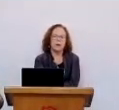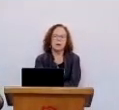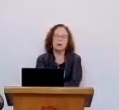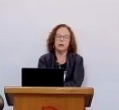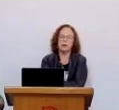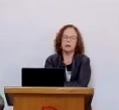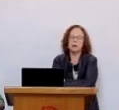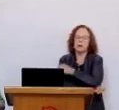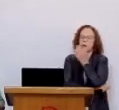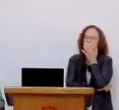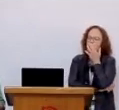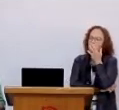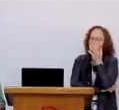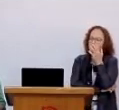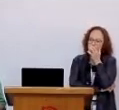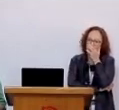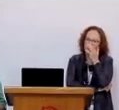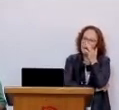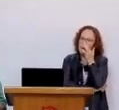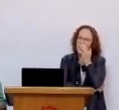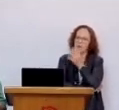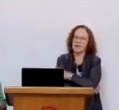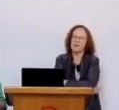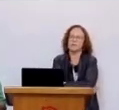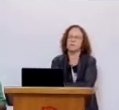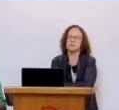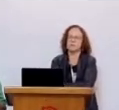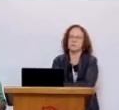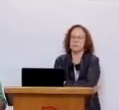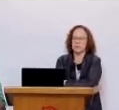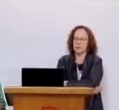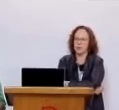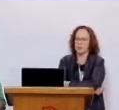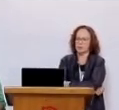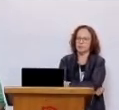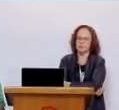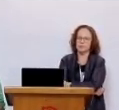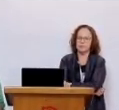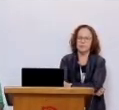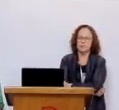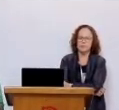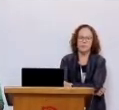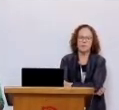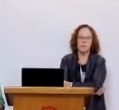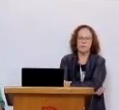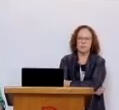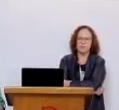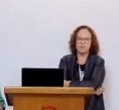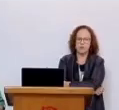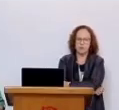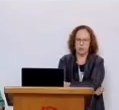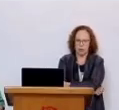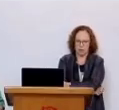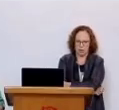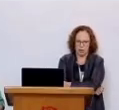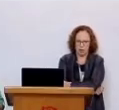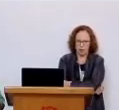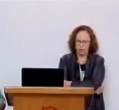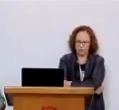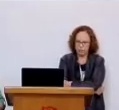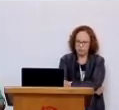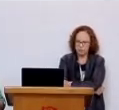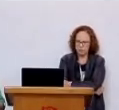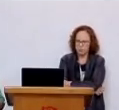membros indicados pelos comitês de ética em pesquisa, garantia, inclusive, a possibilidade dos representantes participantes de pesquisa